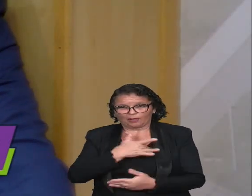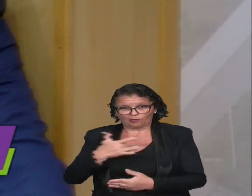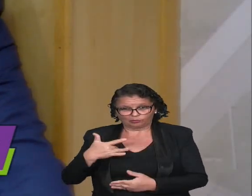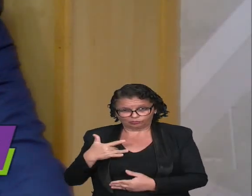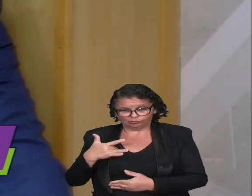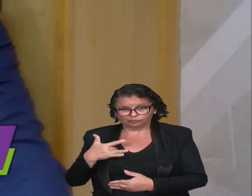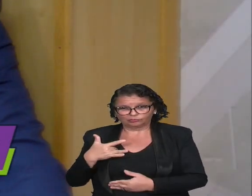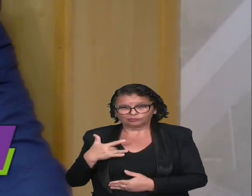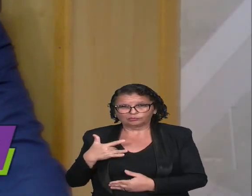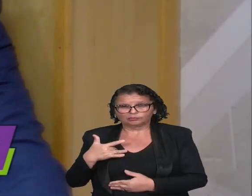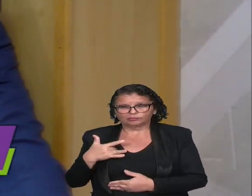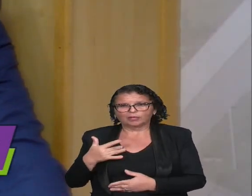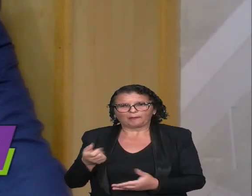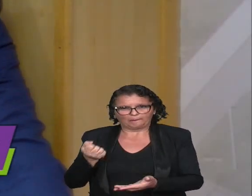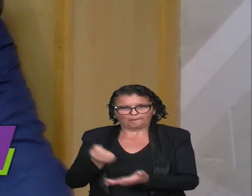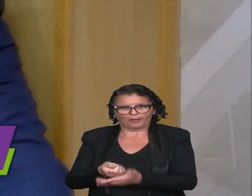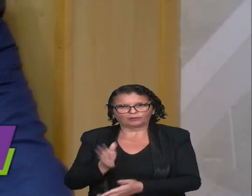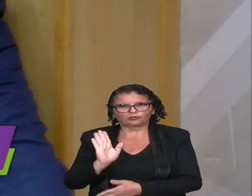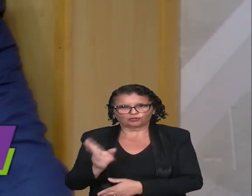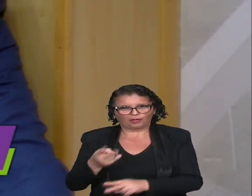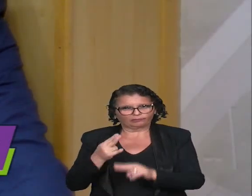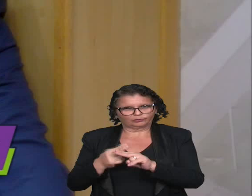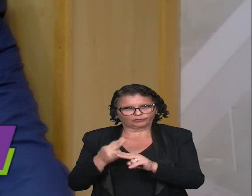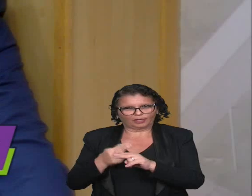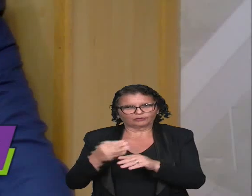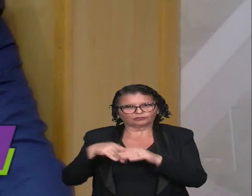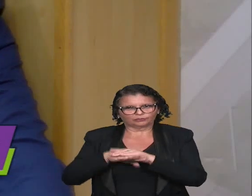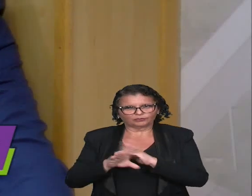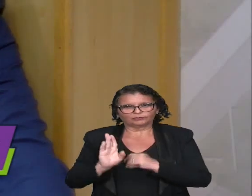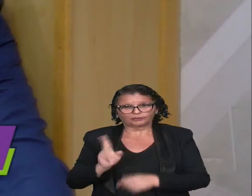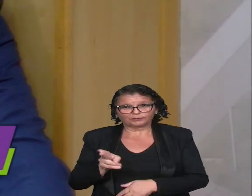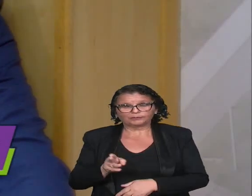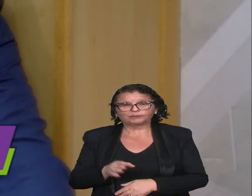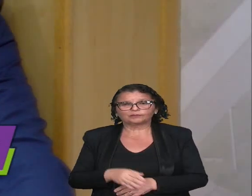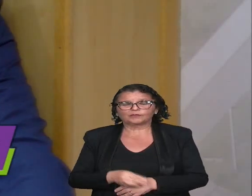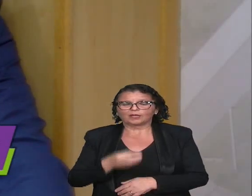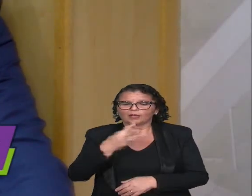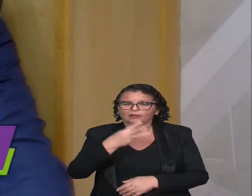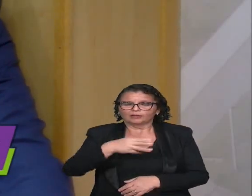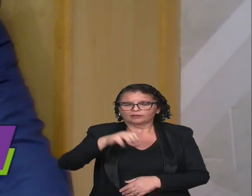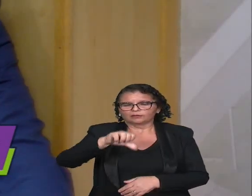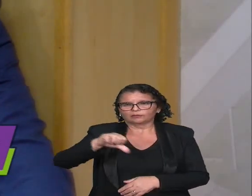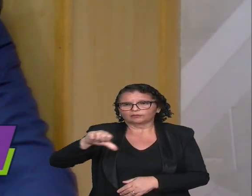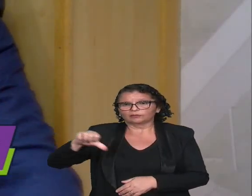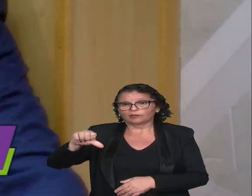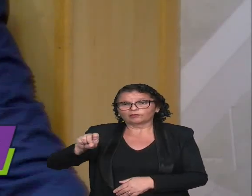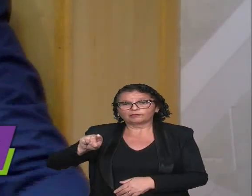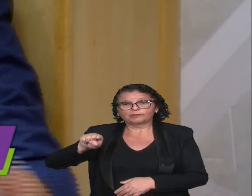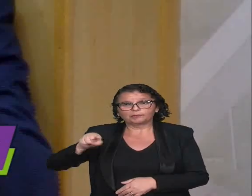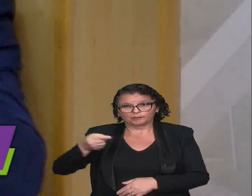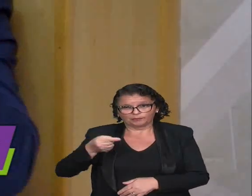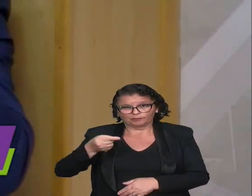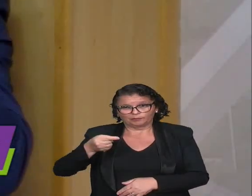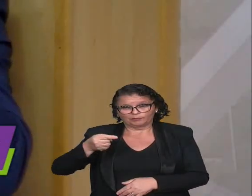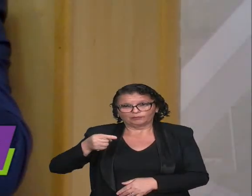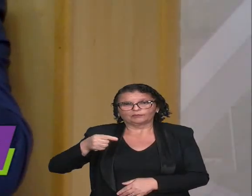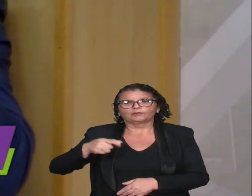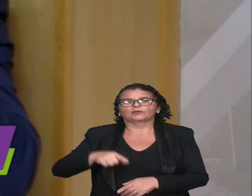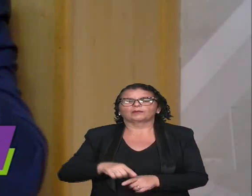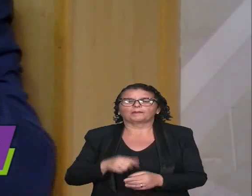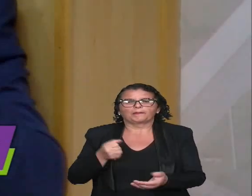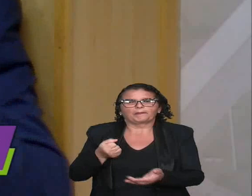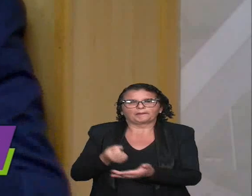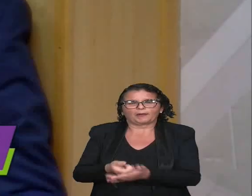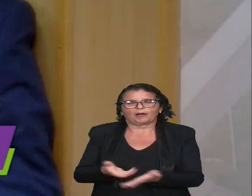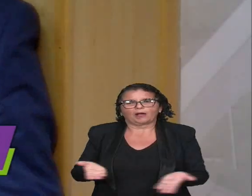já já pago já está no caixa do município outros 399.000 que conseguimos a época mas está sendo pago